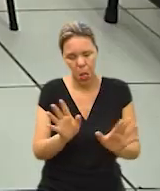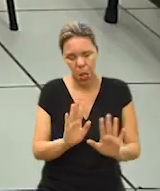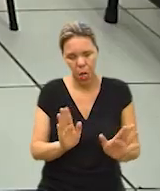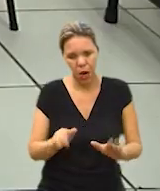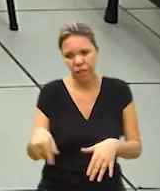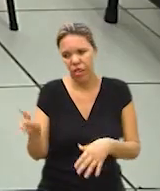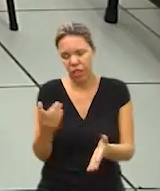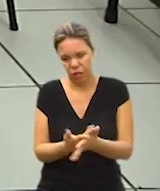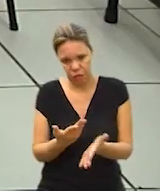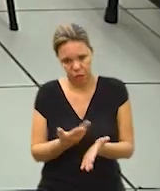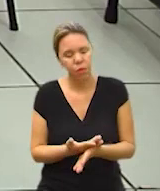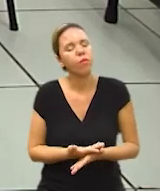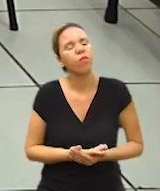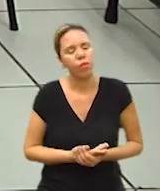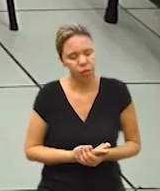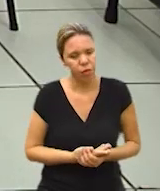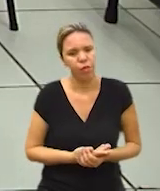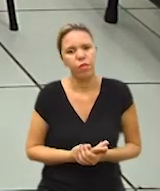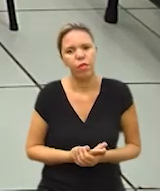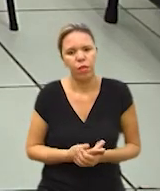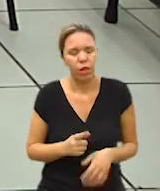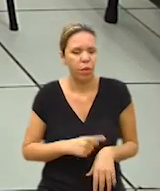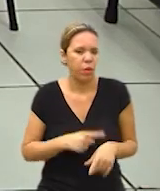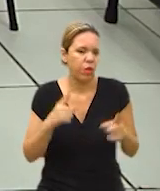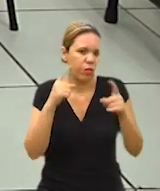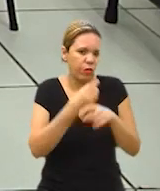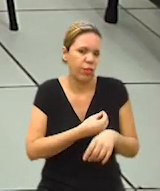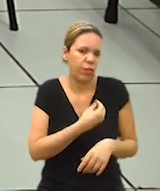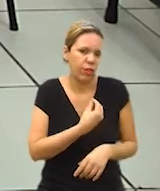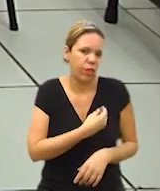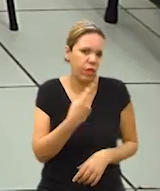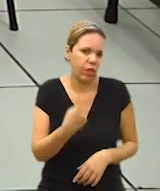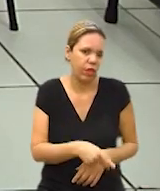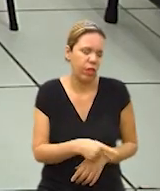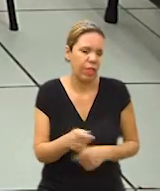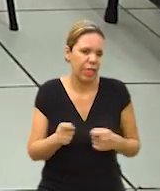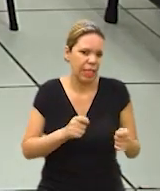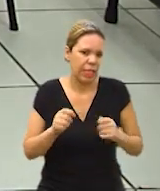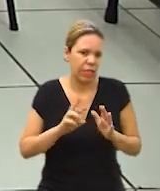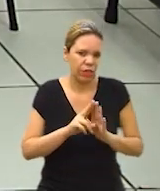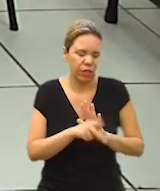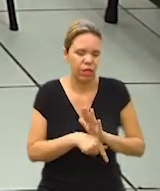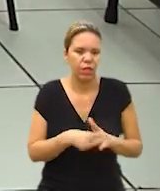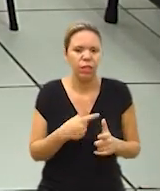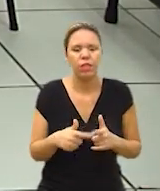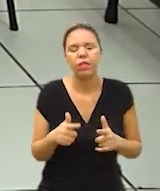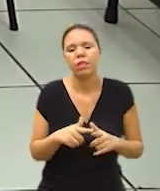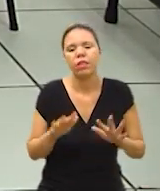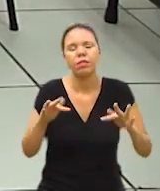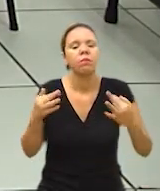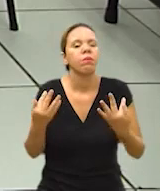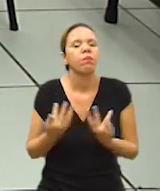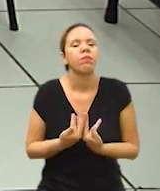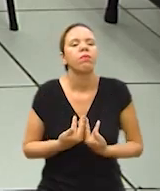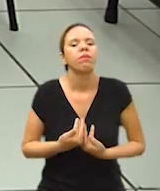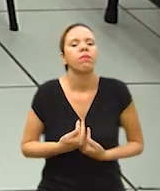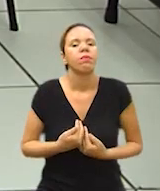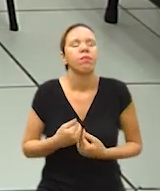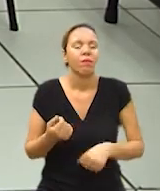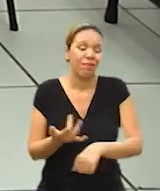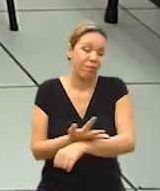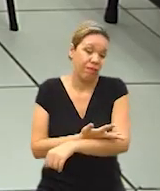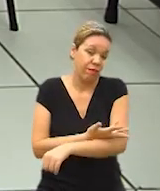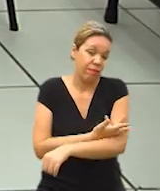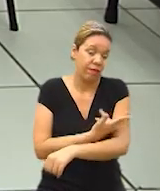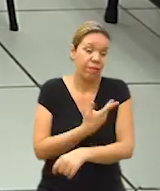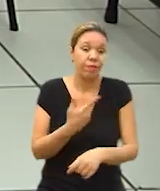e vai estudar. E, né, vai estudar, exatamente. É um momento difícil da vida dele. Ele vai ter que lidar com várias questões. Familiar, a questão